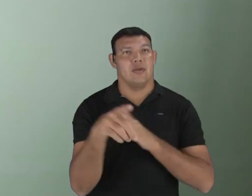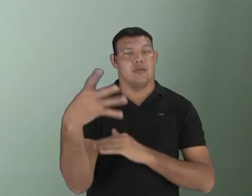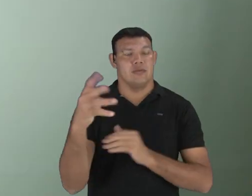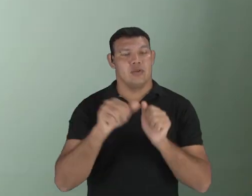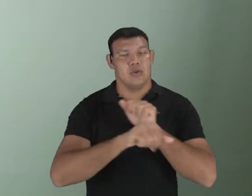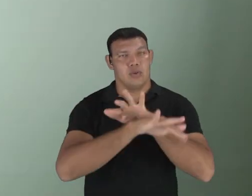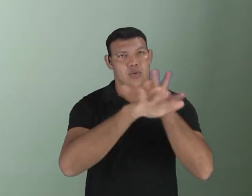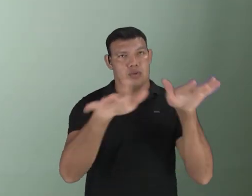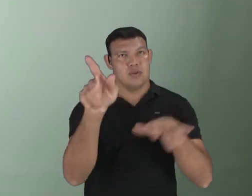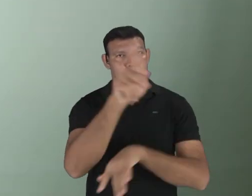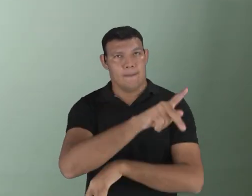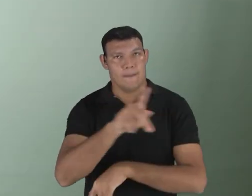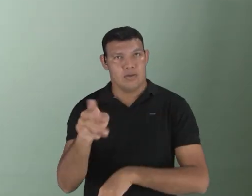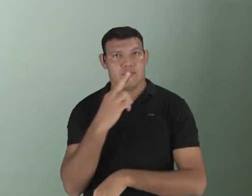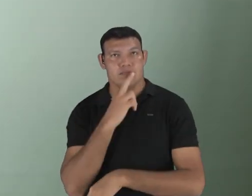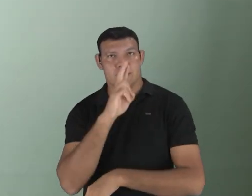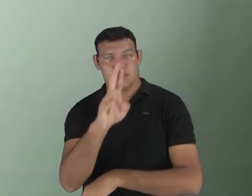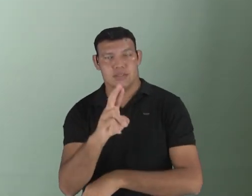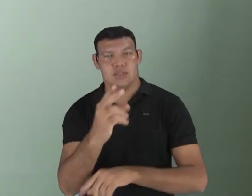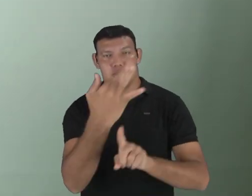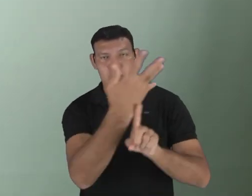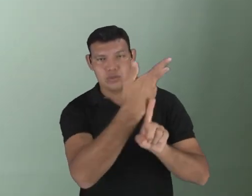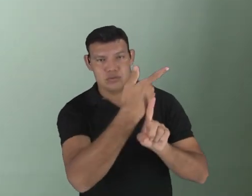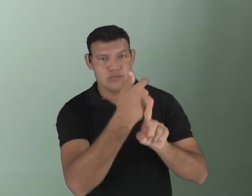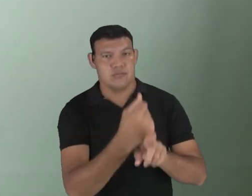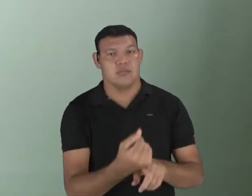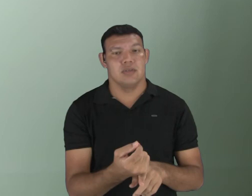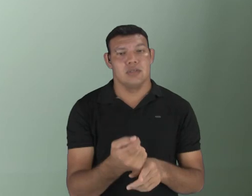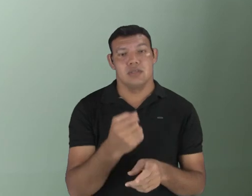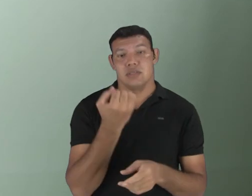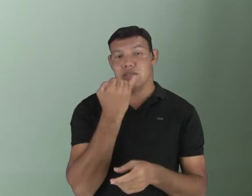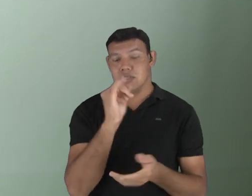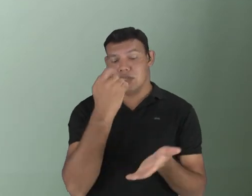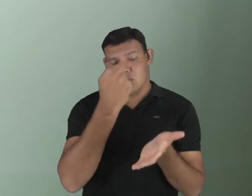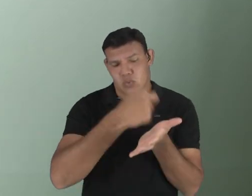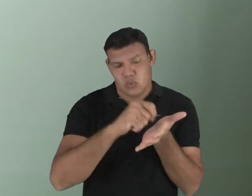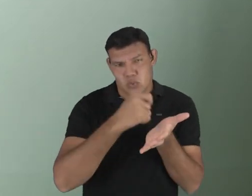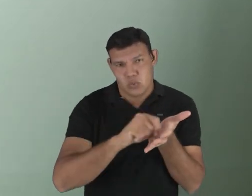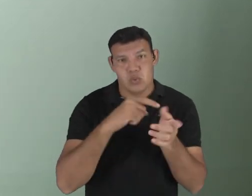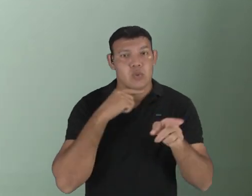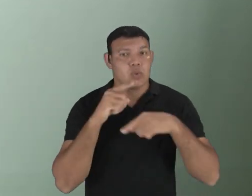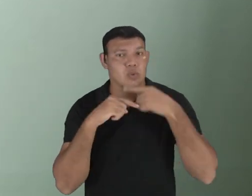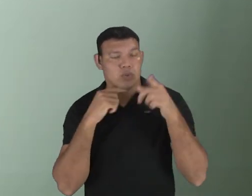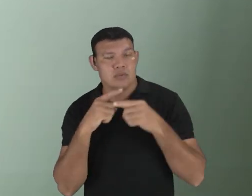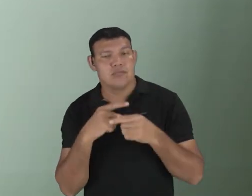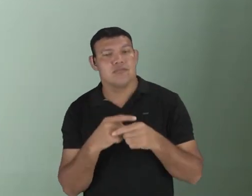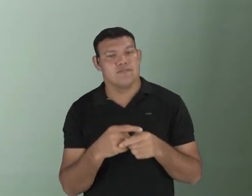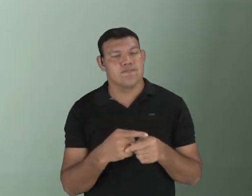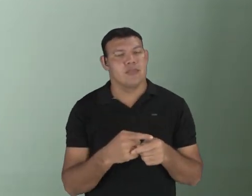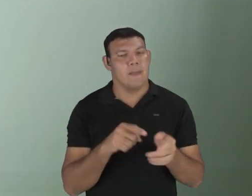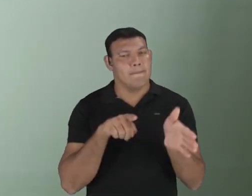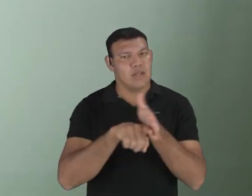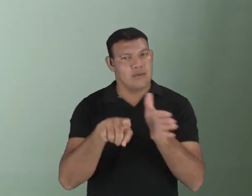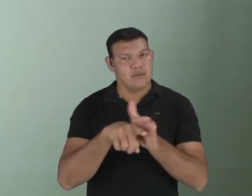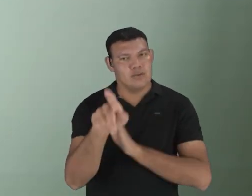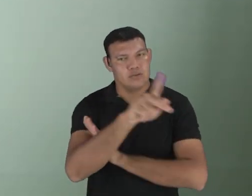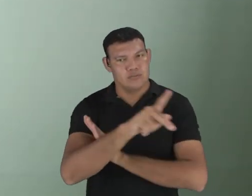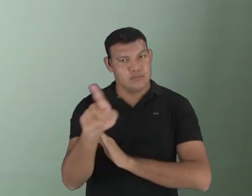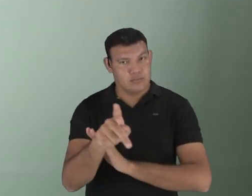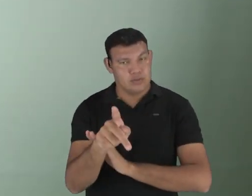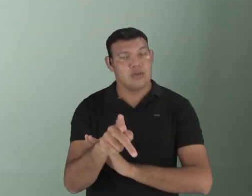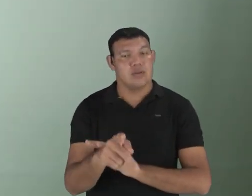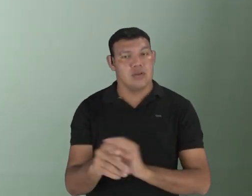de arte. Bom, gente, finalizamos a nossa aula de hoje. Se você tiver alguma dúvida, anota e compartilha também com seu